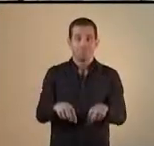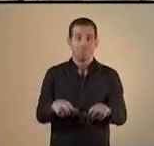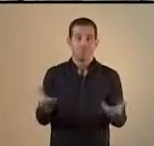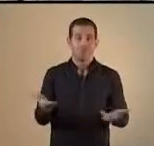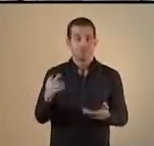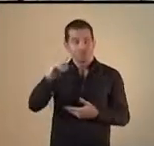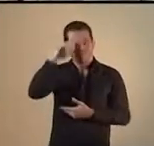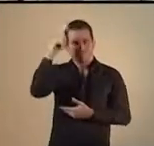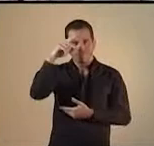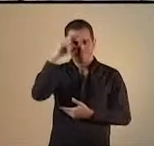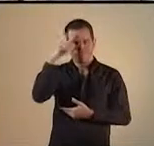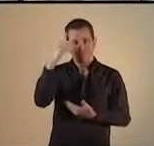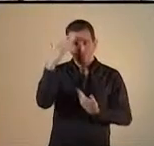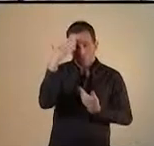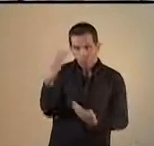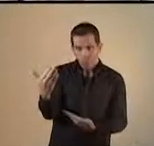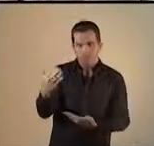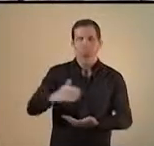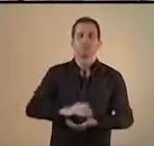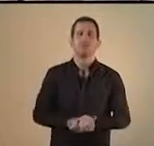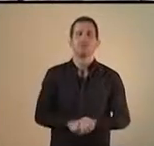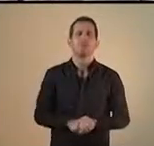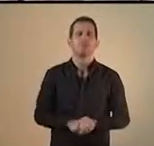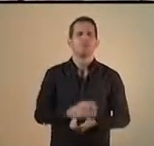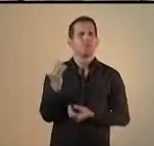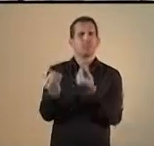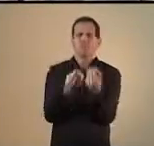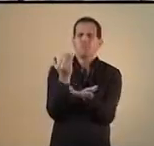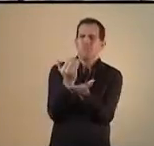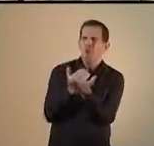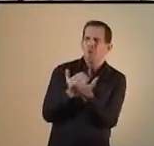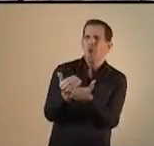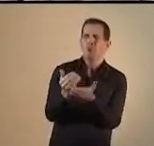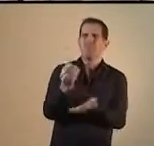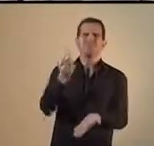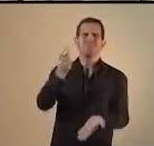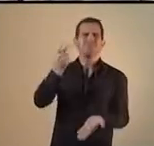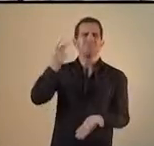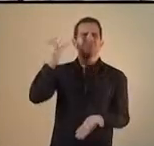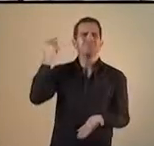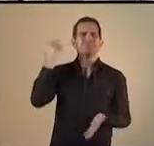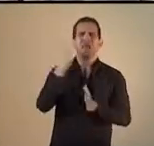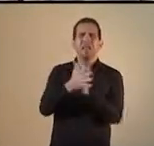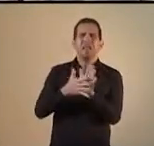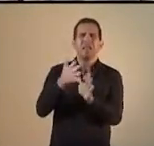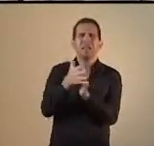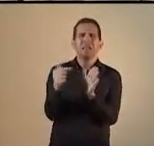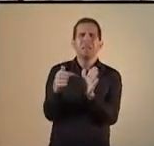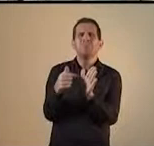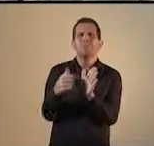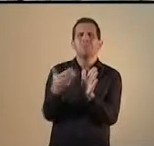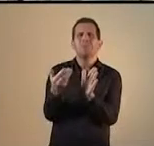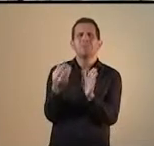começou isso? Eu quero ir lá, você vai ter que me trazer essa informação. Linguagem de Libras.